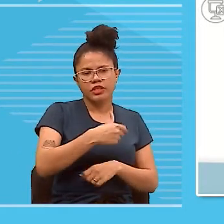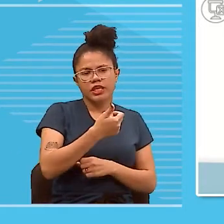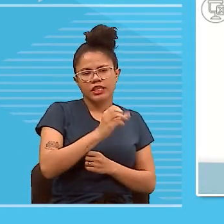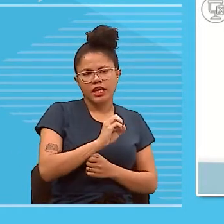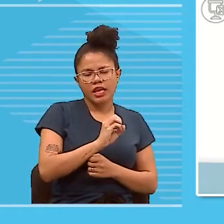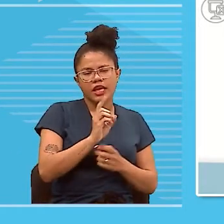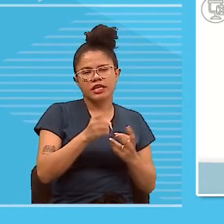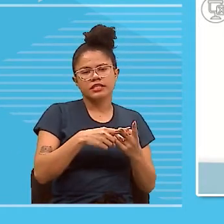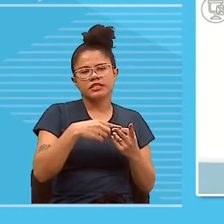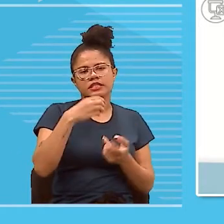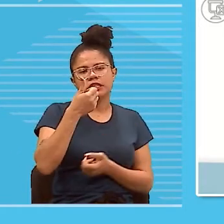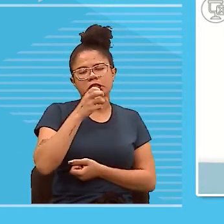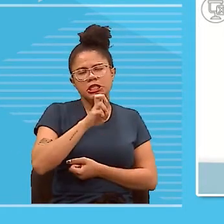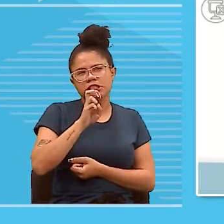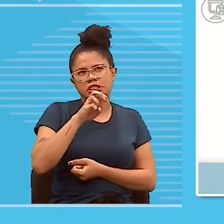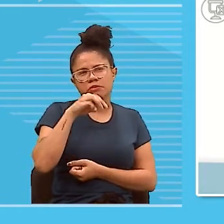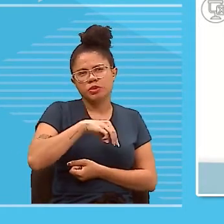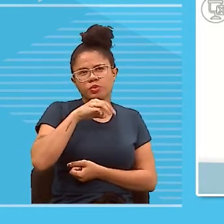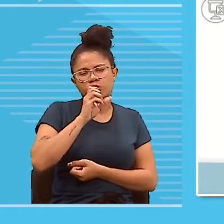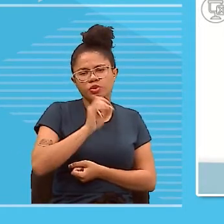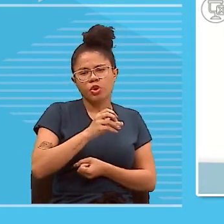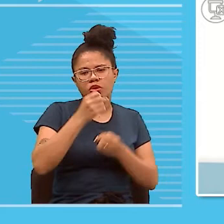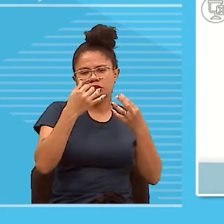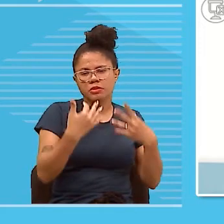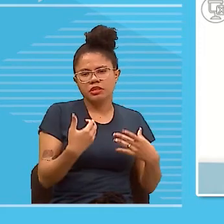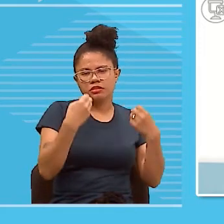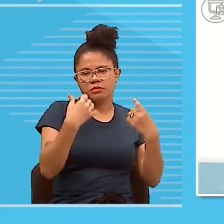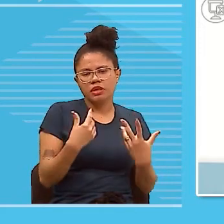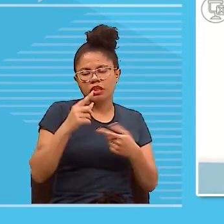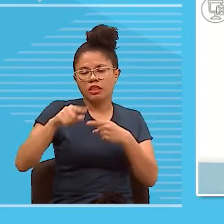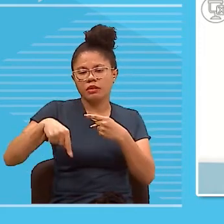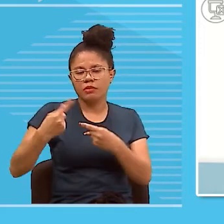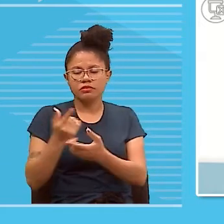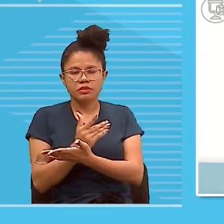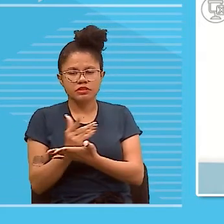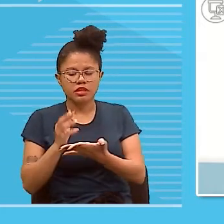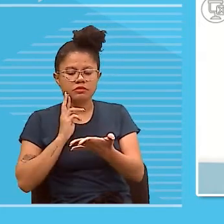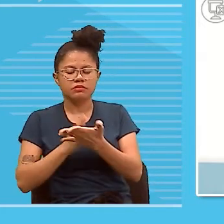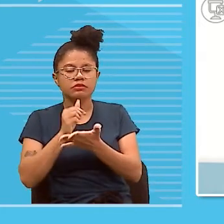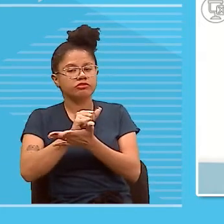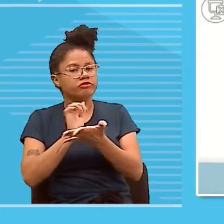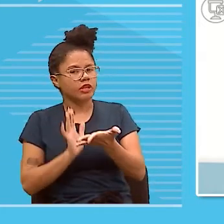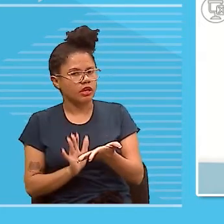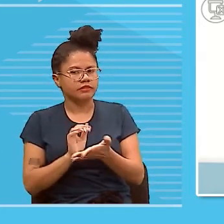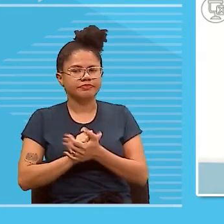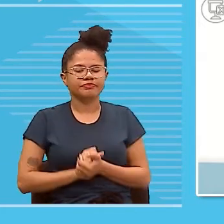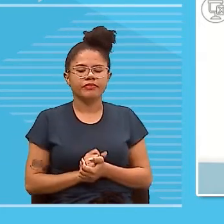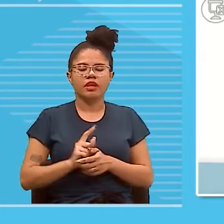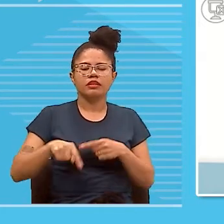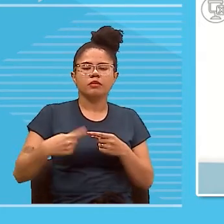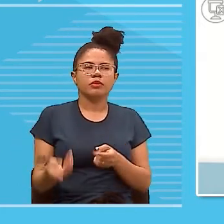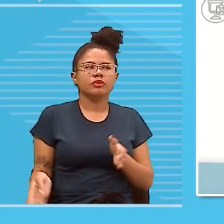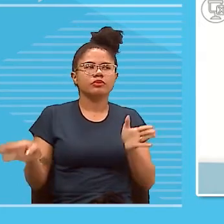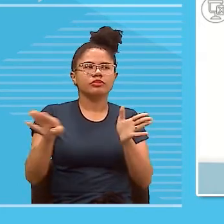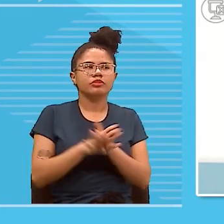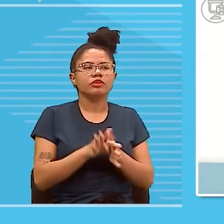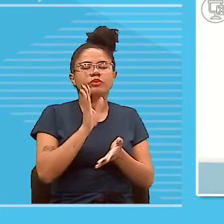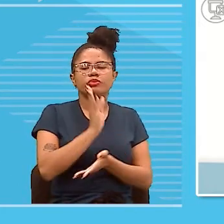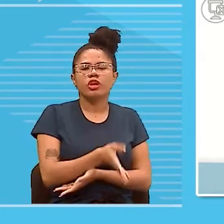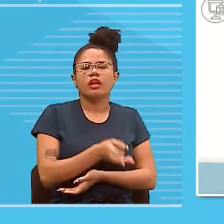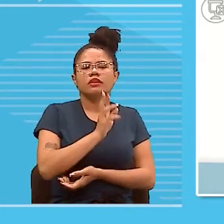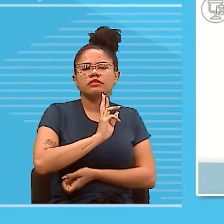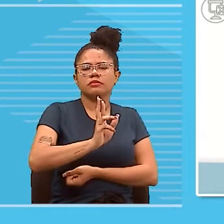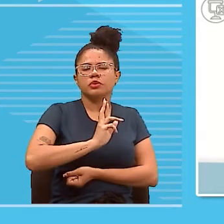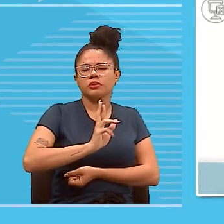15 minutos e depois eu partiria para a prática aí um determinado dia eu já chega fazendo questões